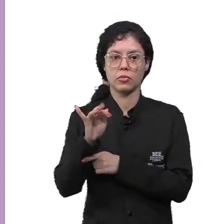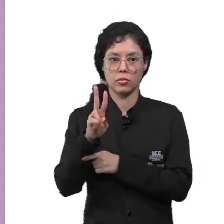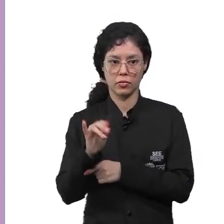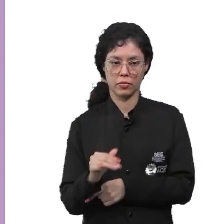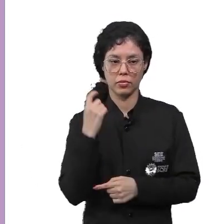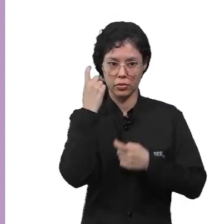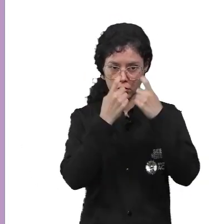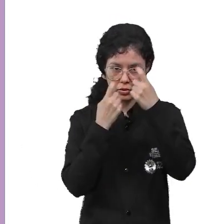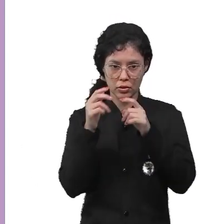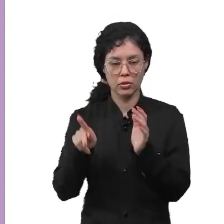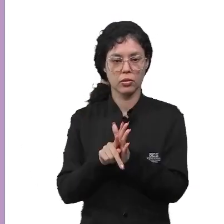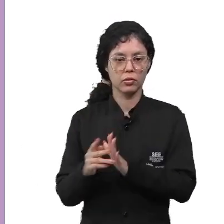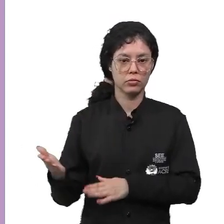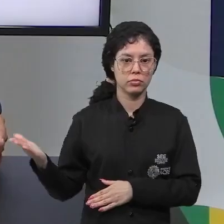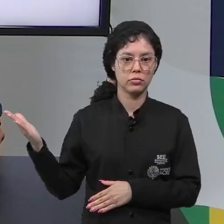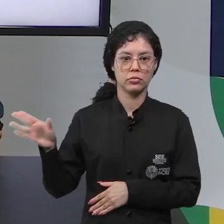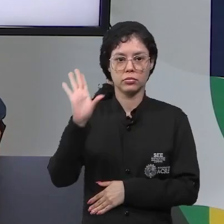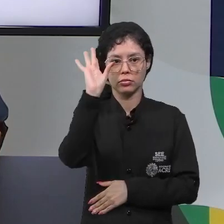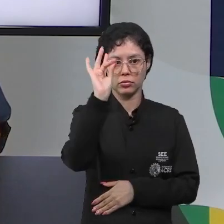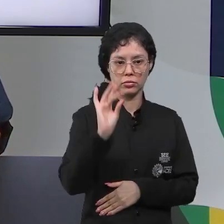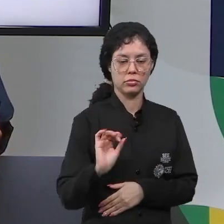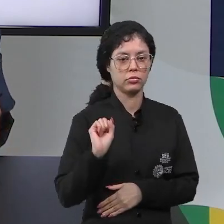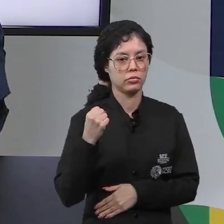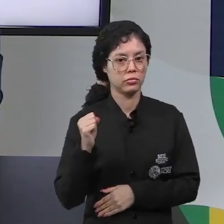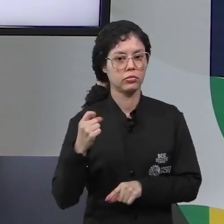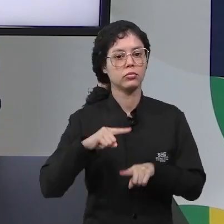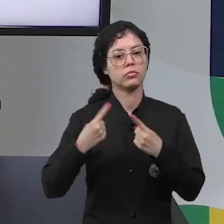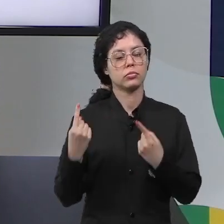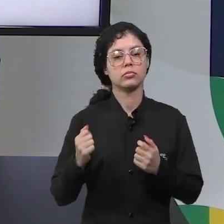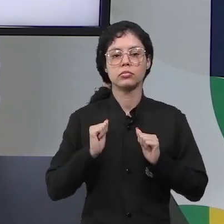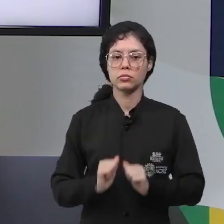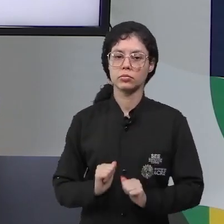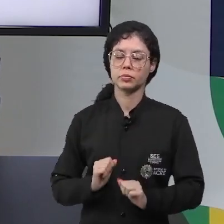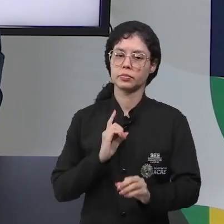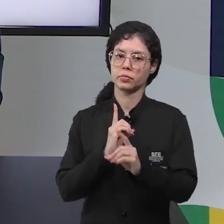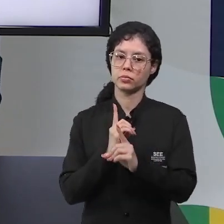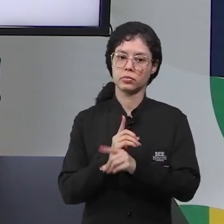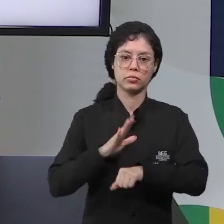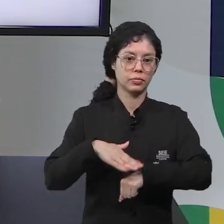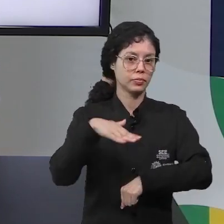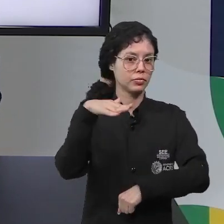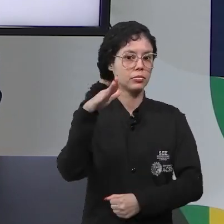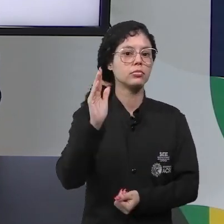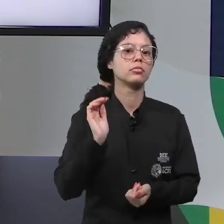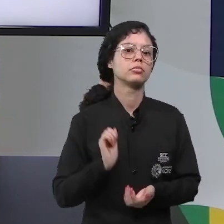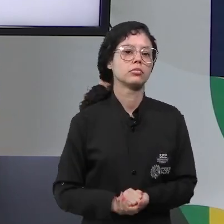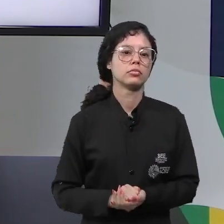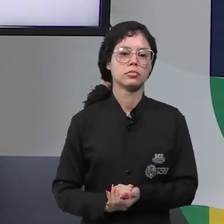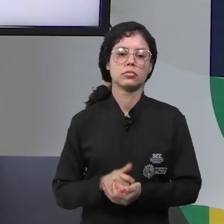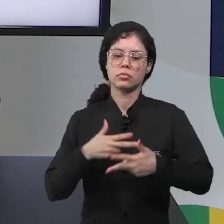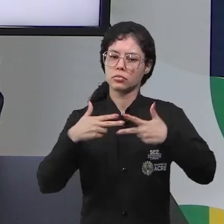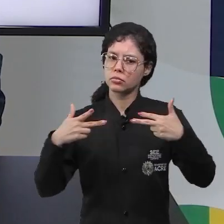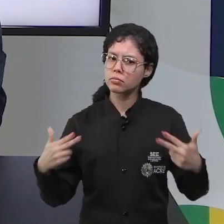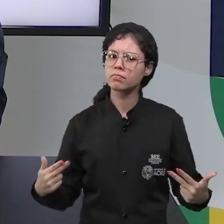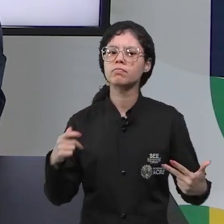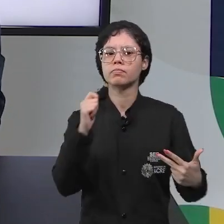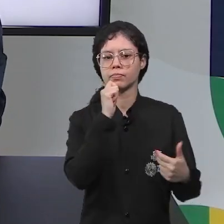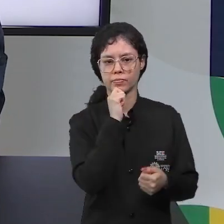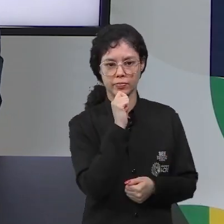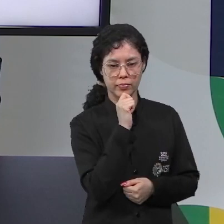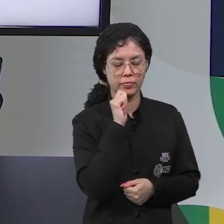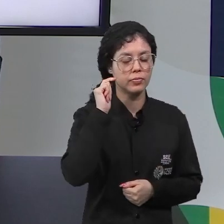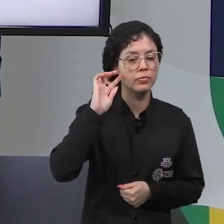essas preocupações, eu estou elencando 8, mas a gente pode encontrar muito mais objetos